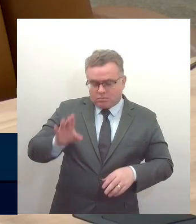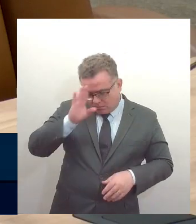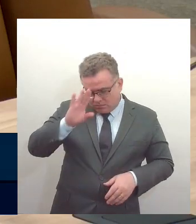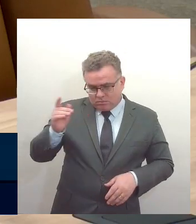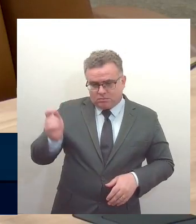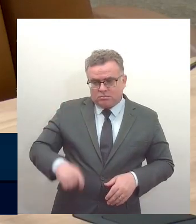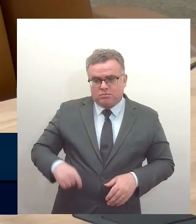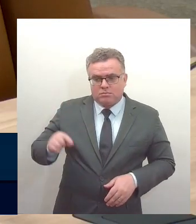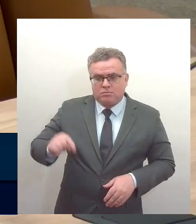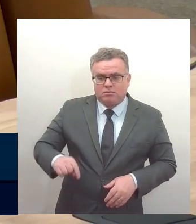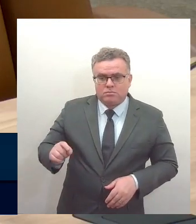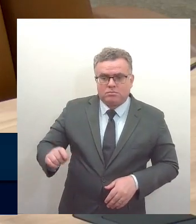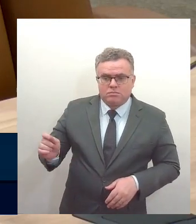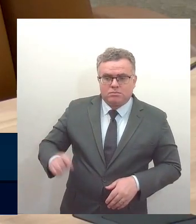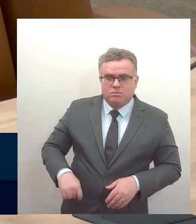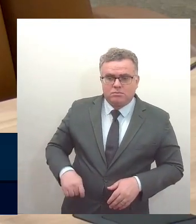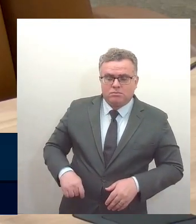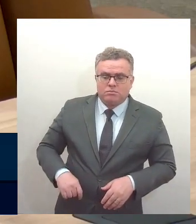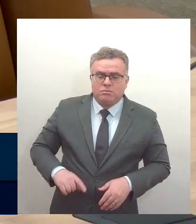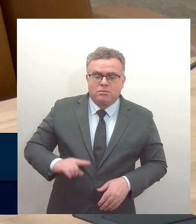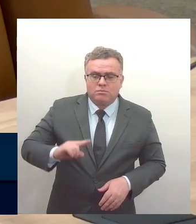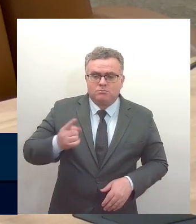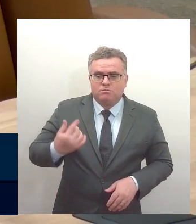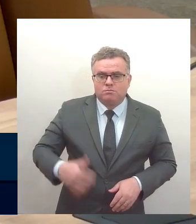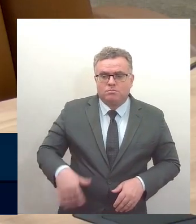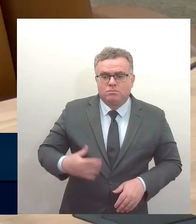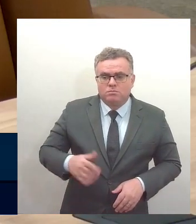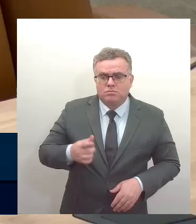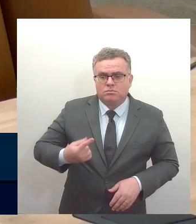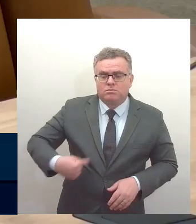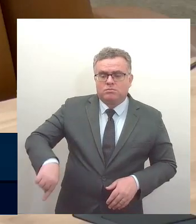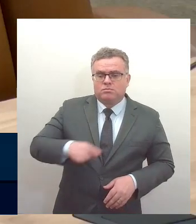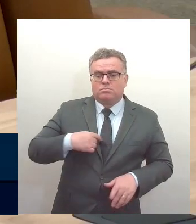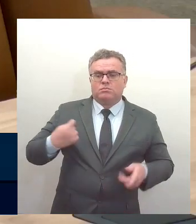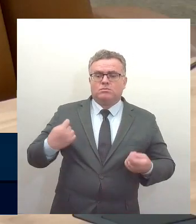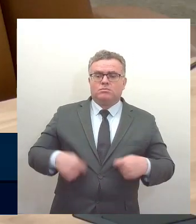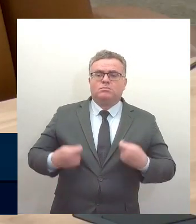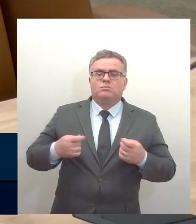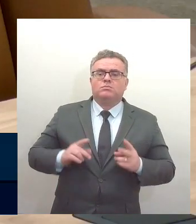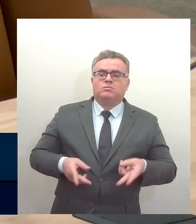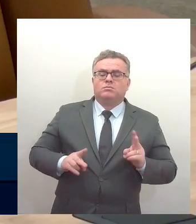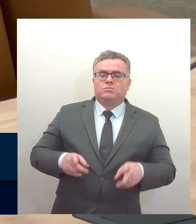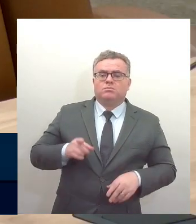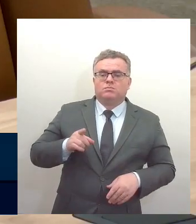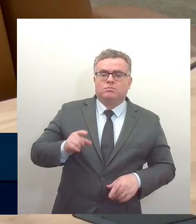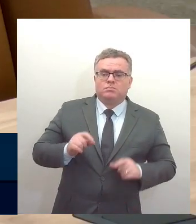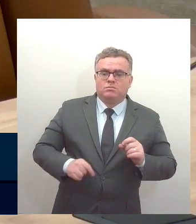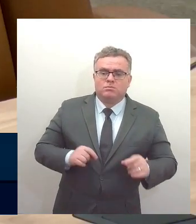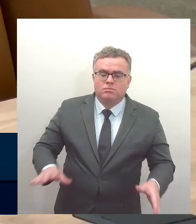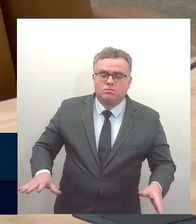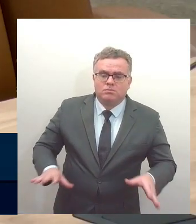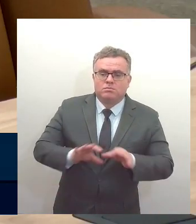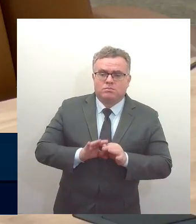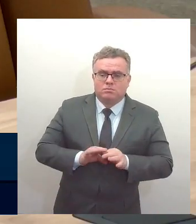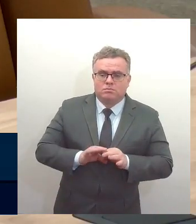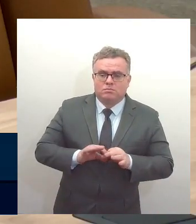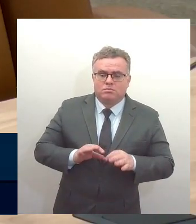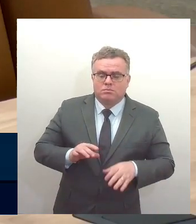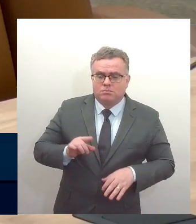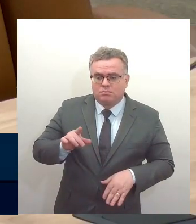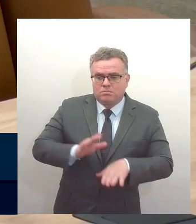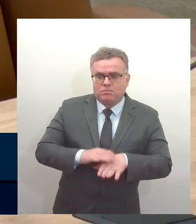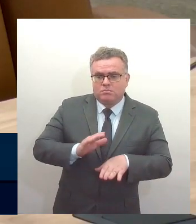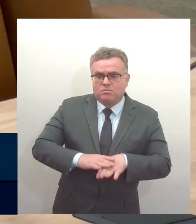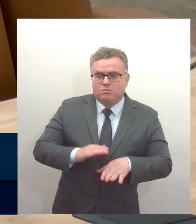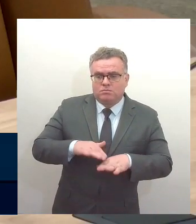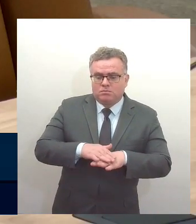realmente precisamos, né, no teu caso, aí a gente pode ir junto, foi uma ideia tua, conversar com o presidente Jefferson para ele verificar